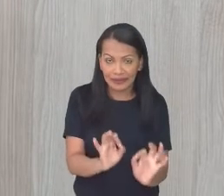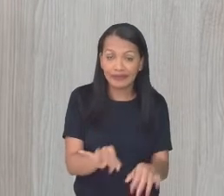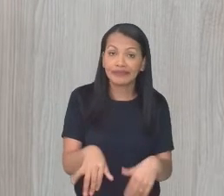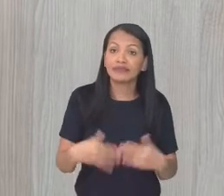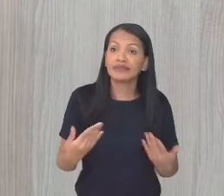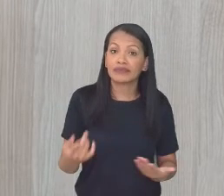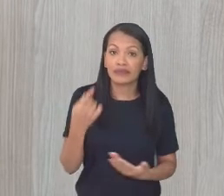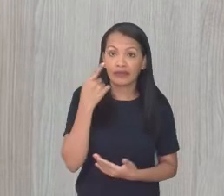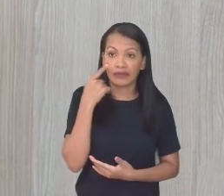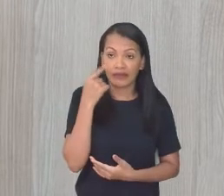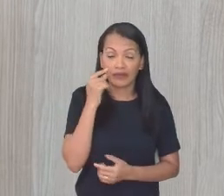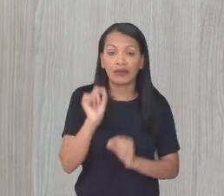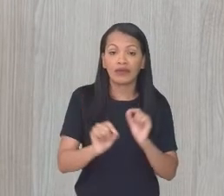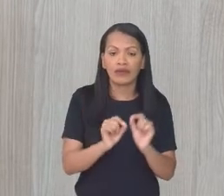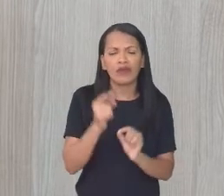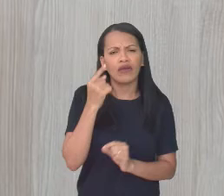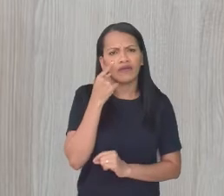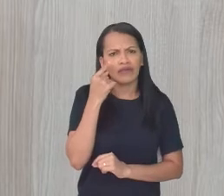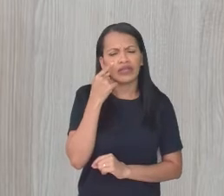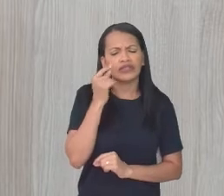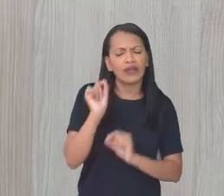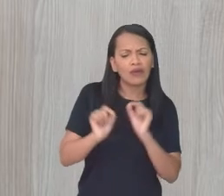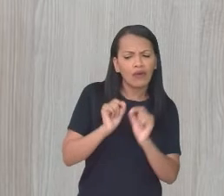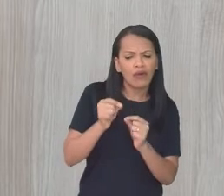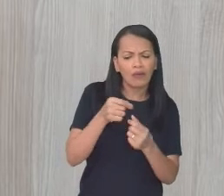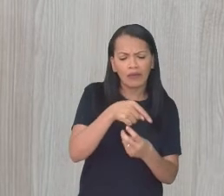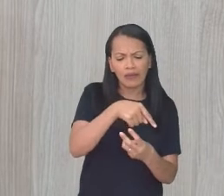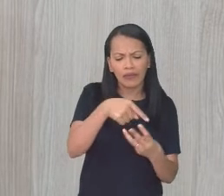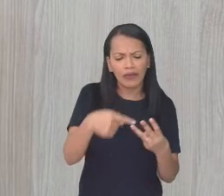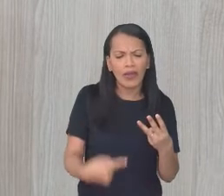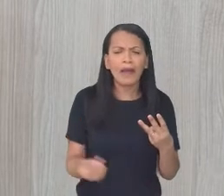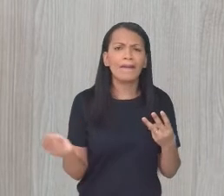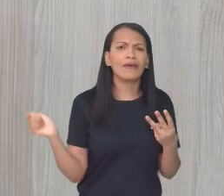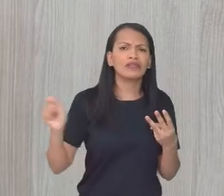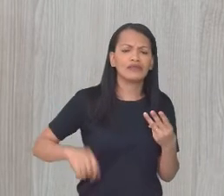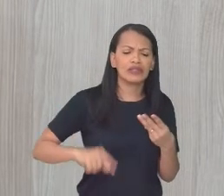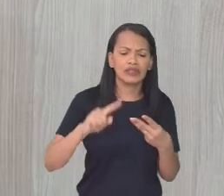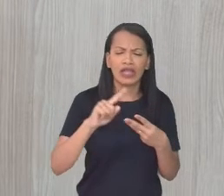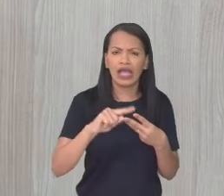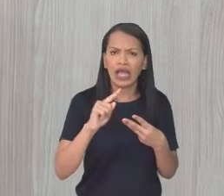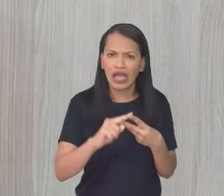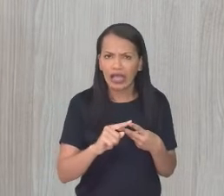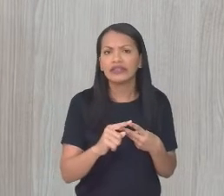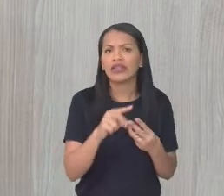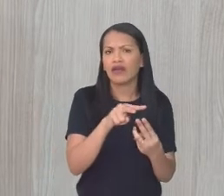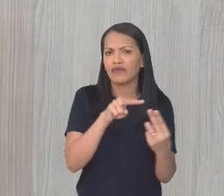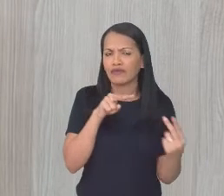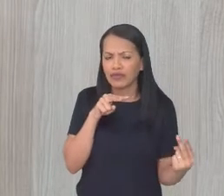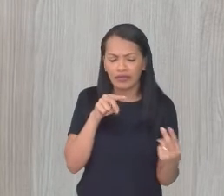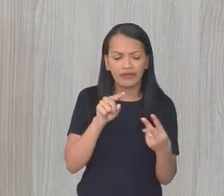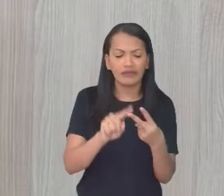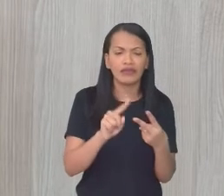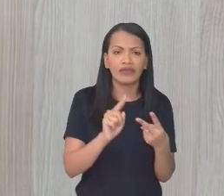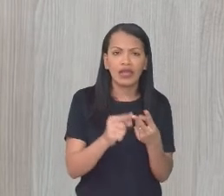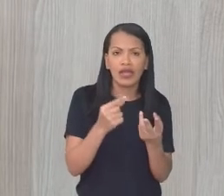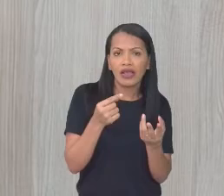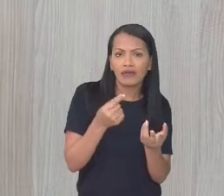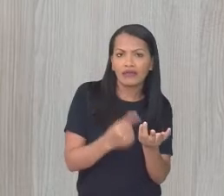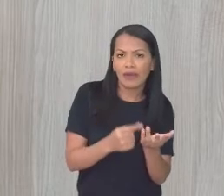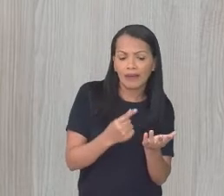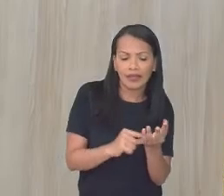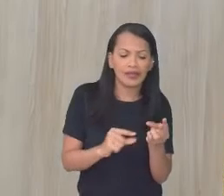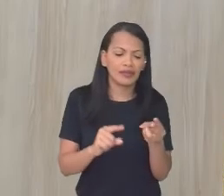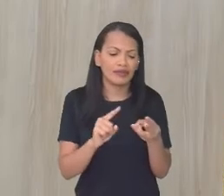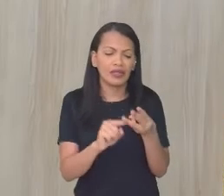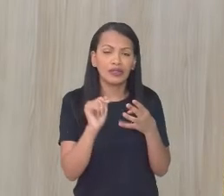Então, faz o caminho que a professora Adriana acabou de explicar para vocês, para se conectar no chat e conversar com a gente. Isso mesmo,